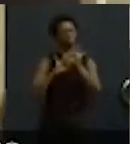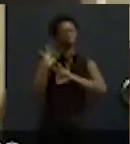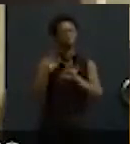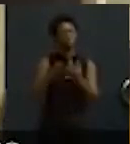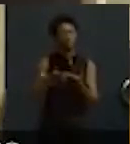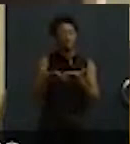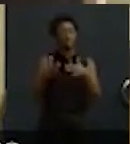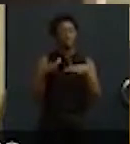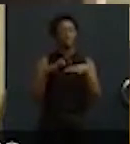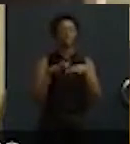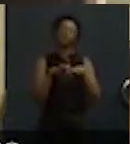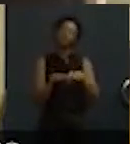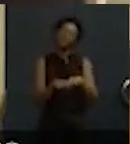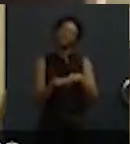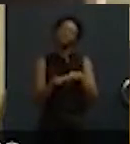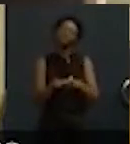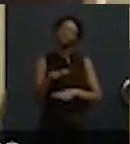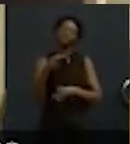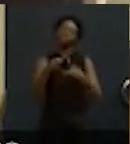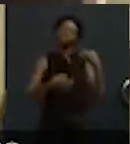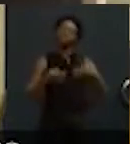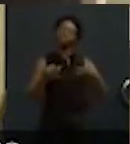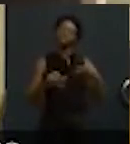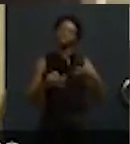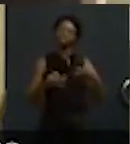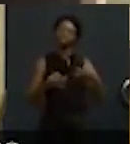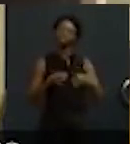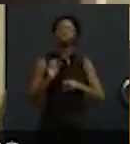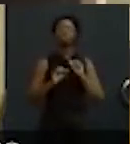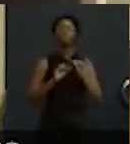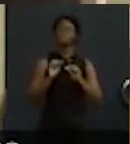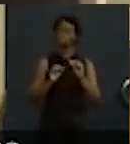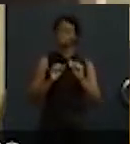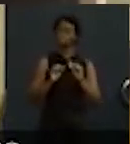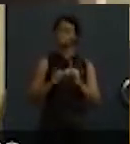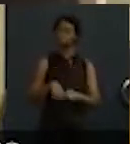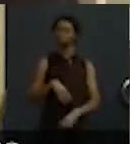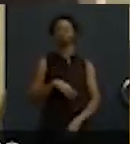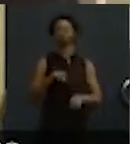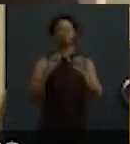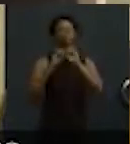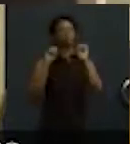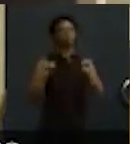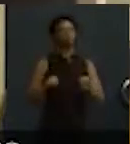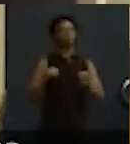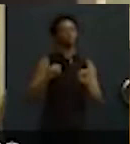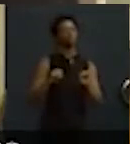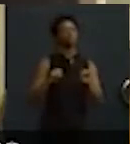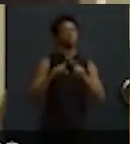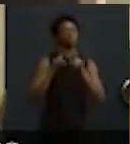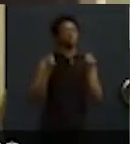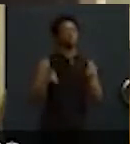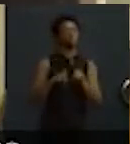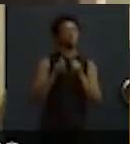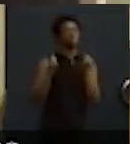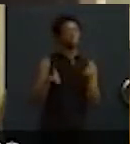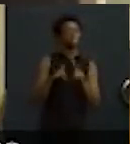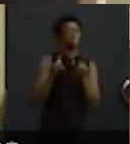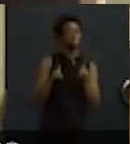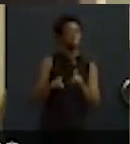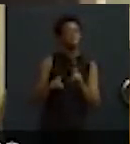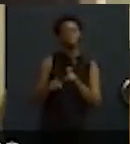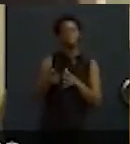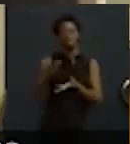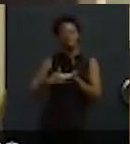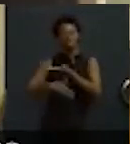Judicial, plataforma interativa que objetiva facilitar a execução da atividade fim dos promotores de